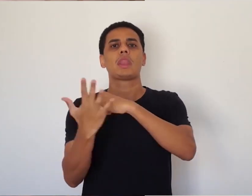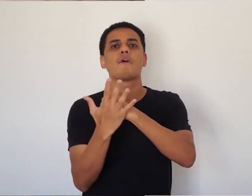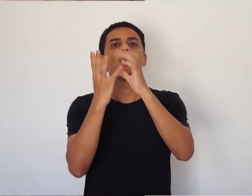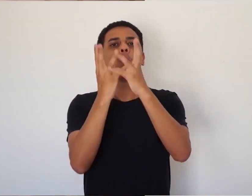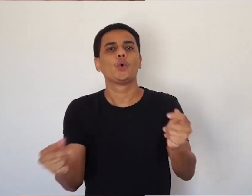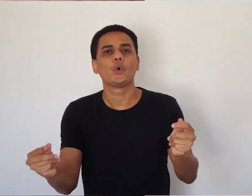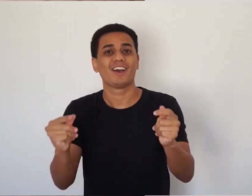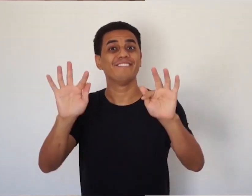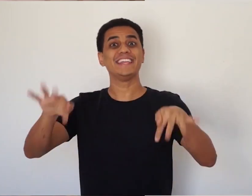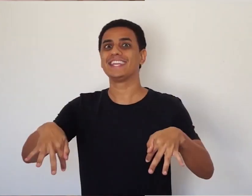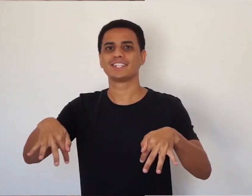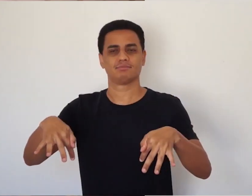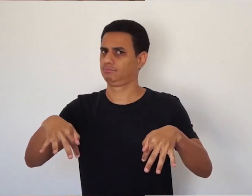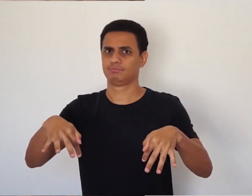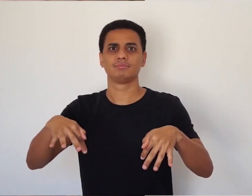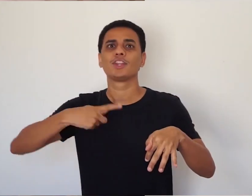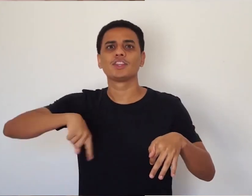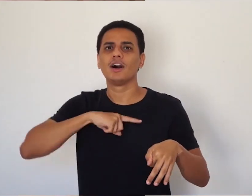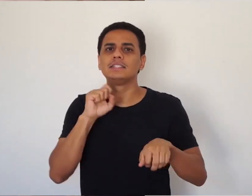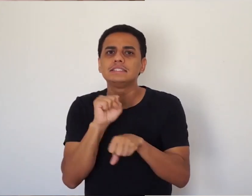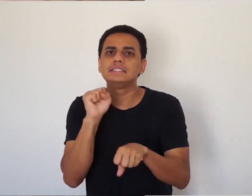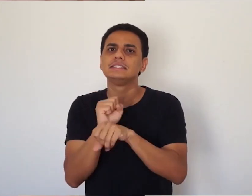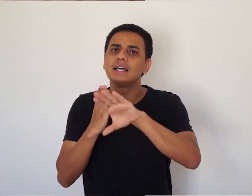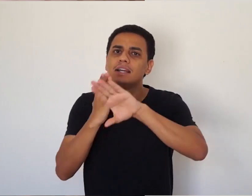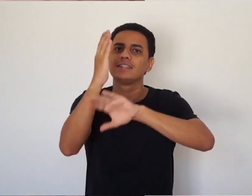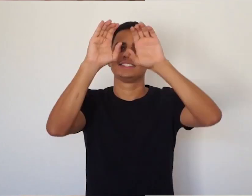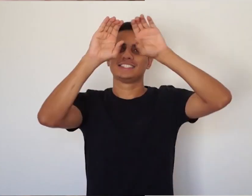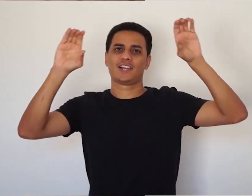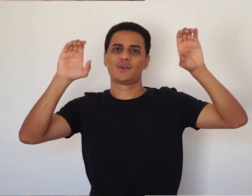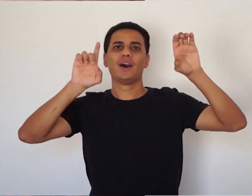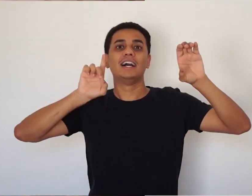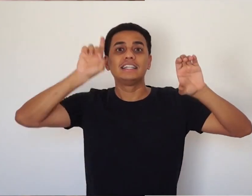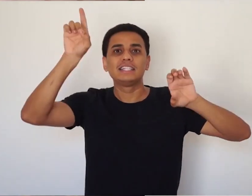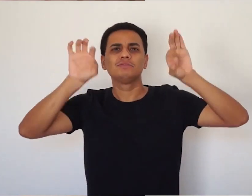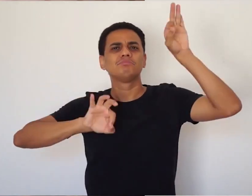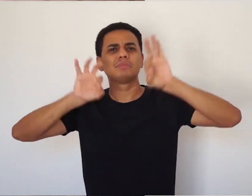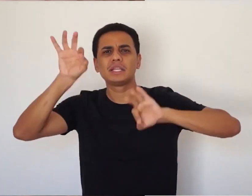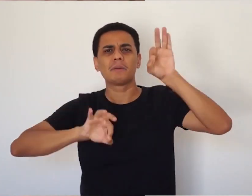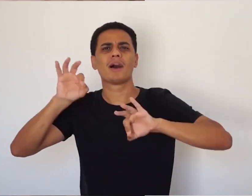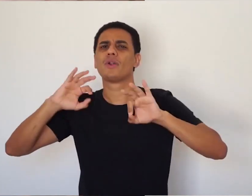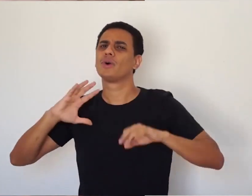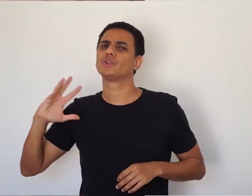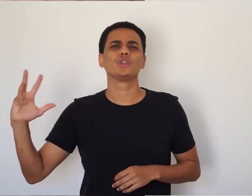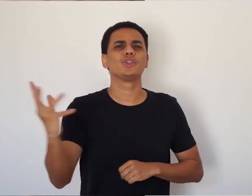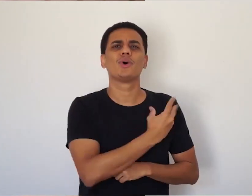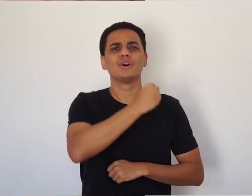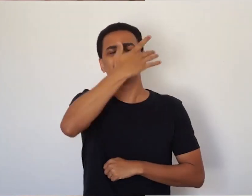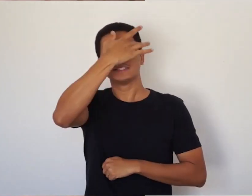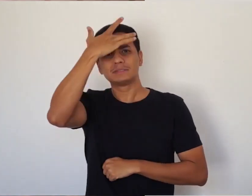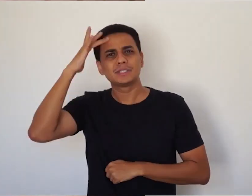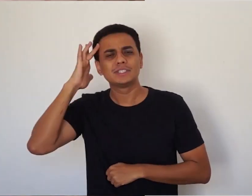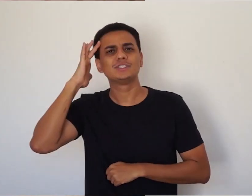o final dessa praga. Nós temos um fim que é o céu, nós temos uma terra prometida, que Deus prometeu para